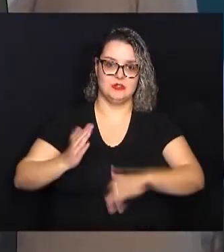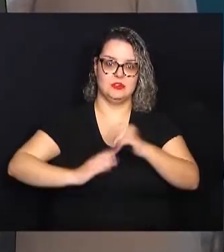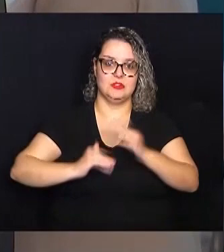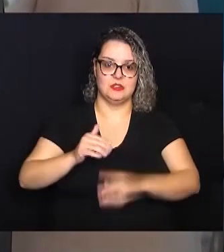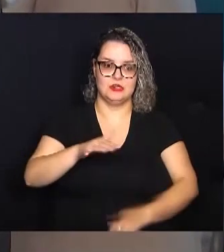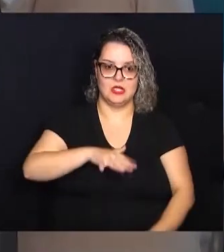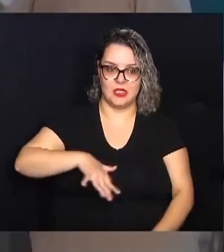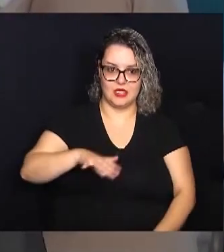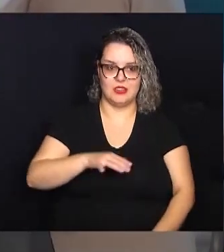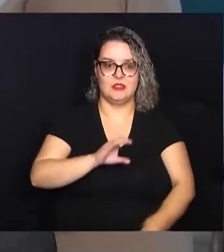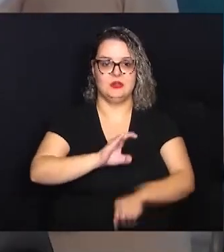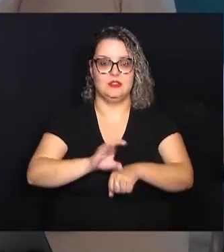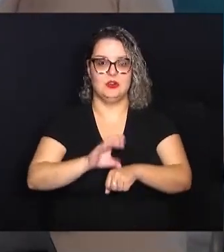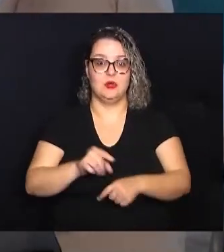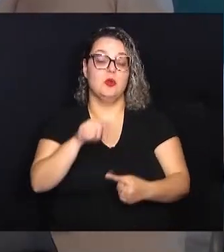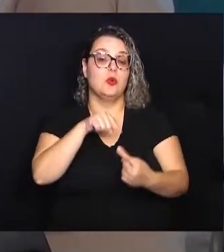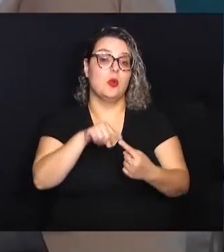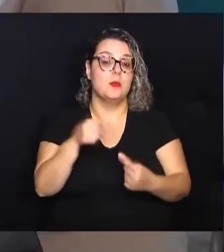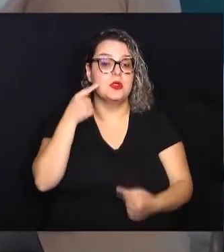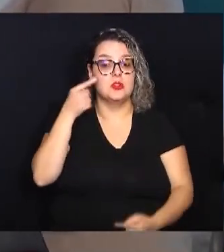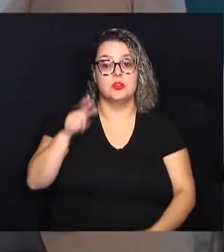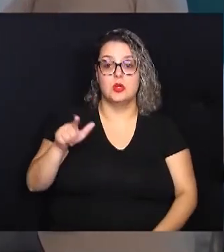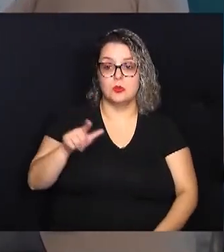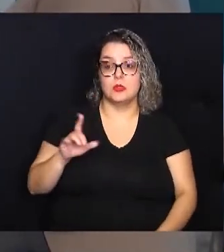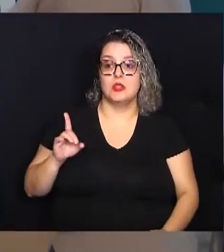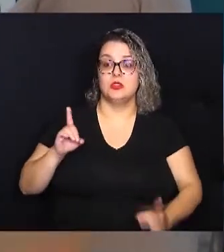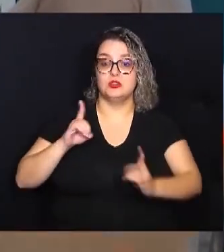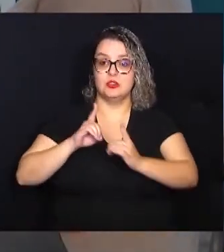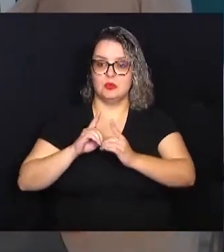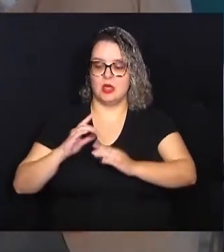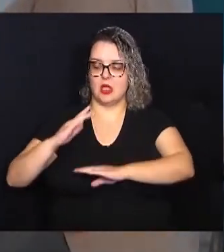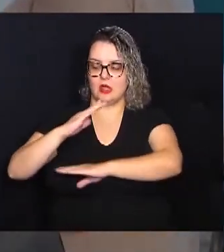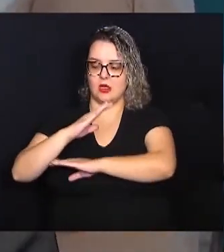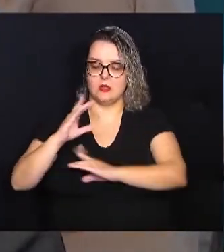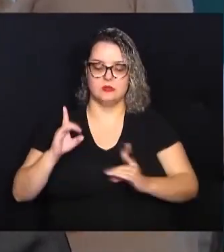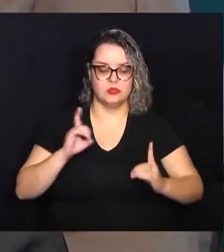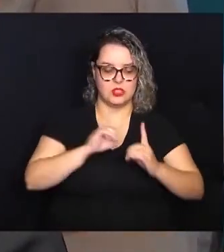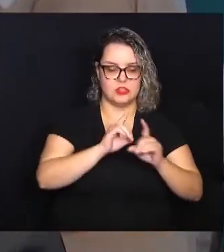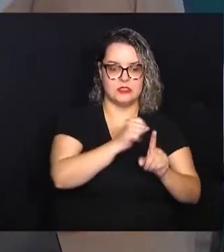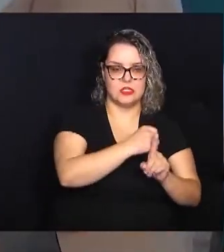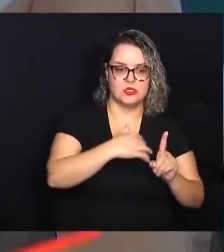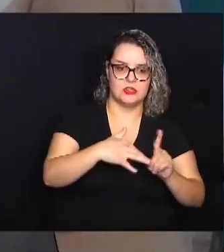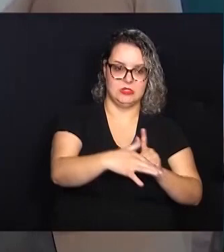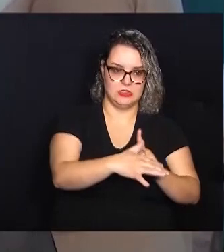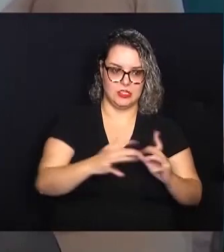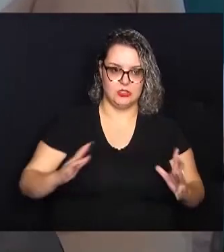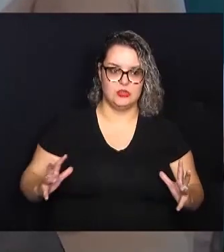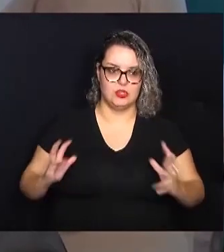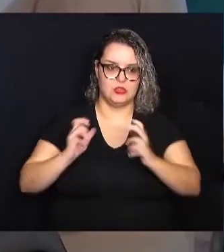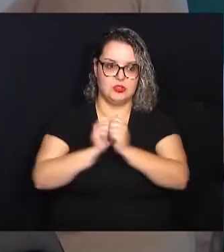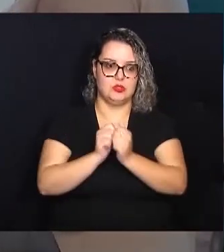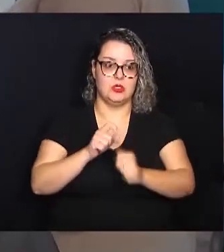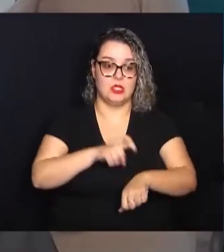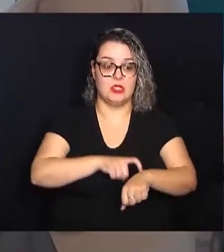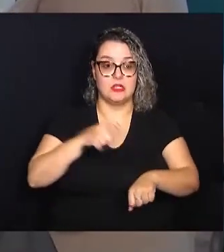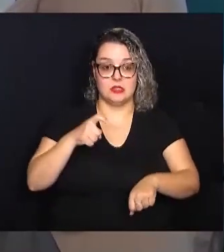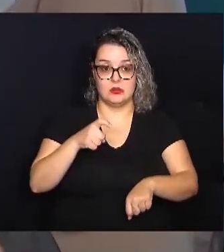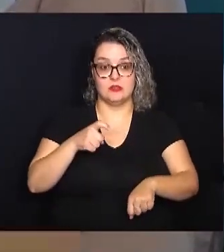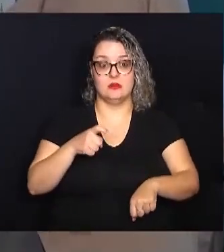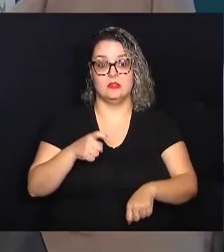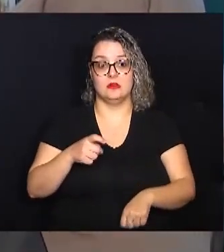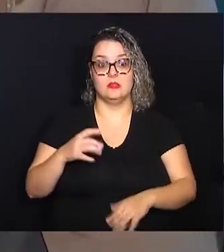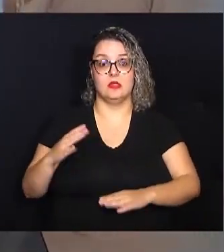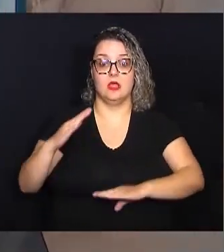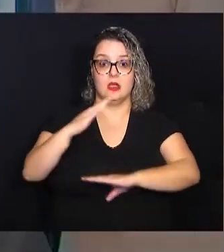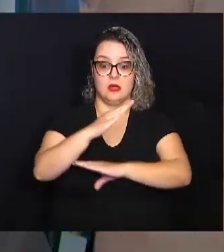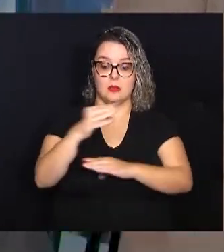Com o objetivo, óbvio, de aproximar a Câmara cada vez mais da sociedade. E nesse momento, assim, levando a Câmara para